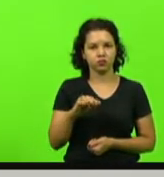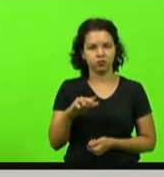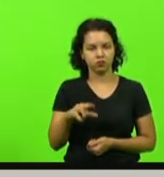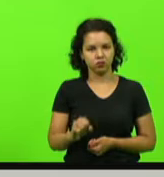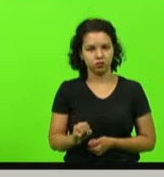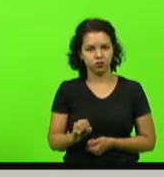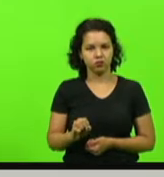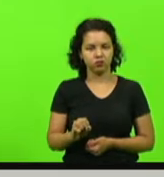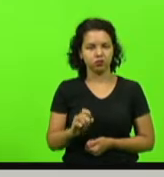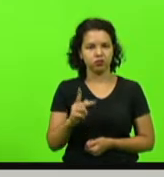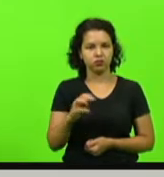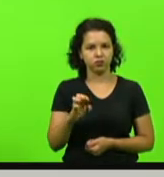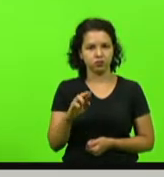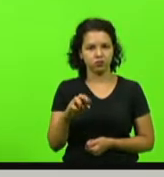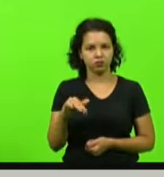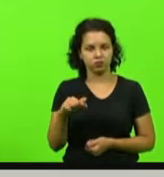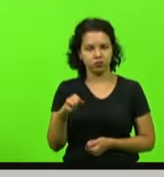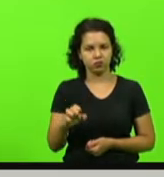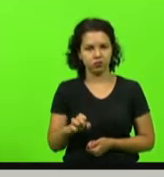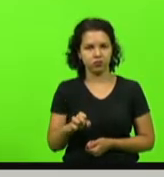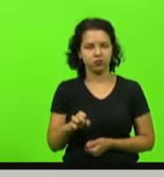Emilic,